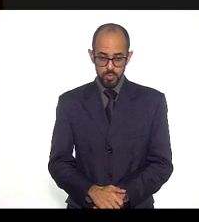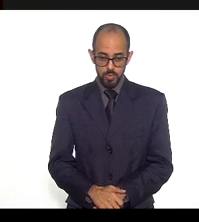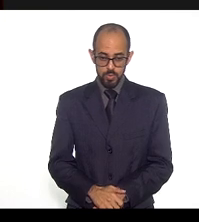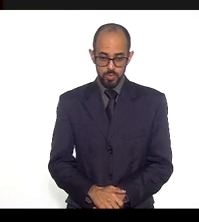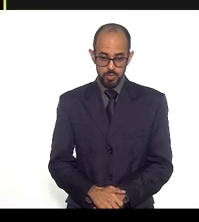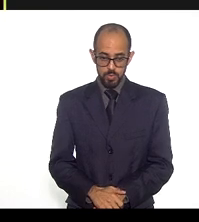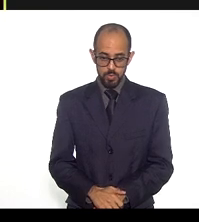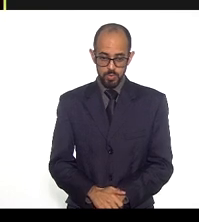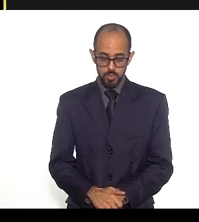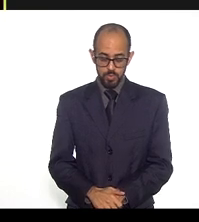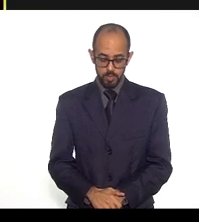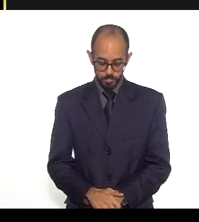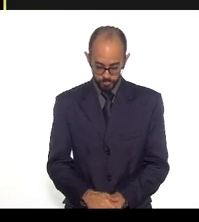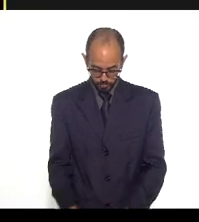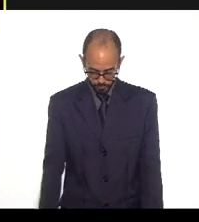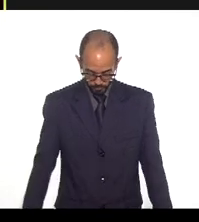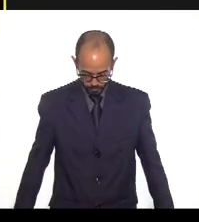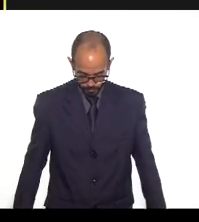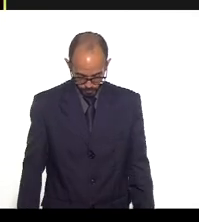Vamos aqui.